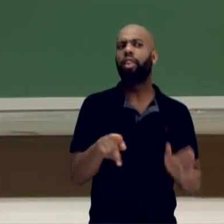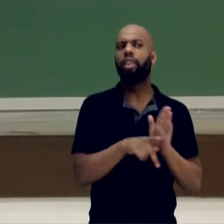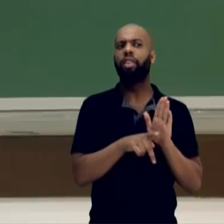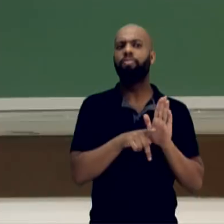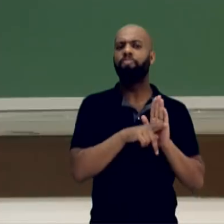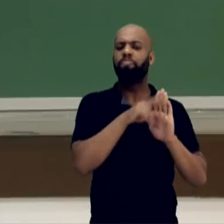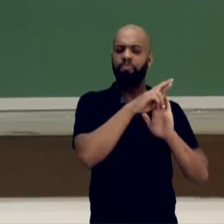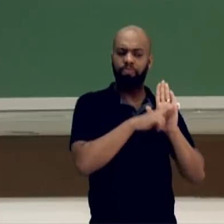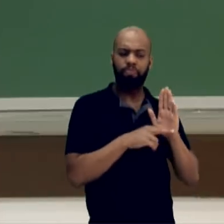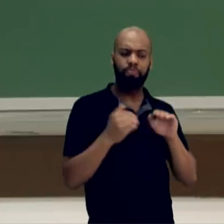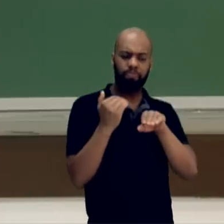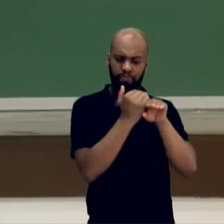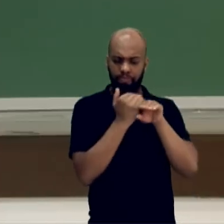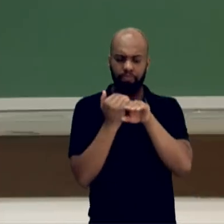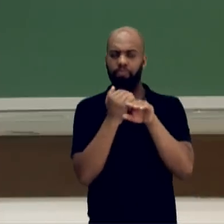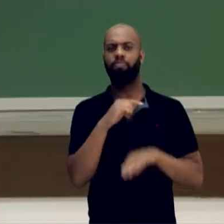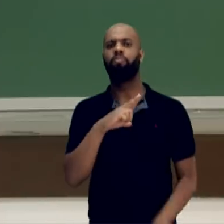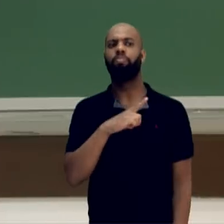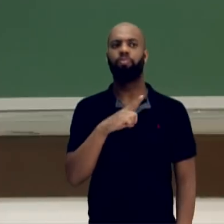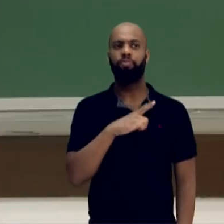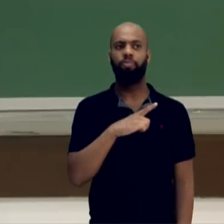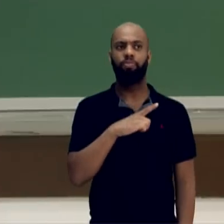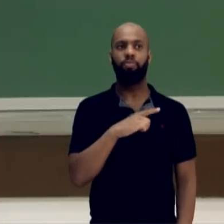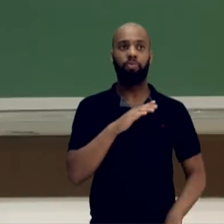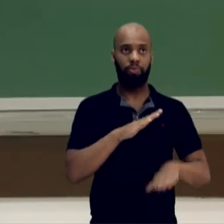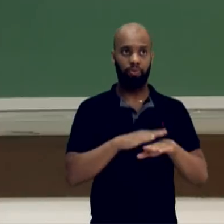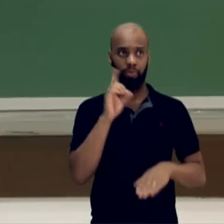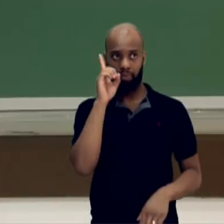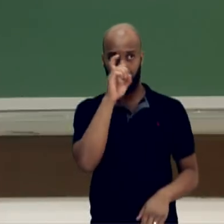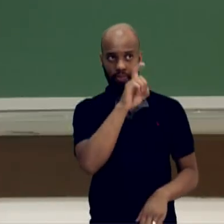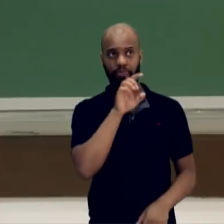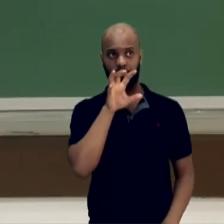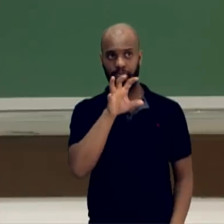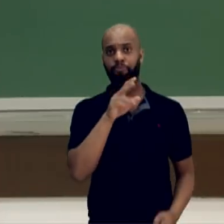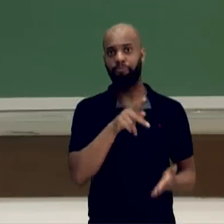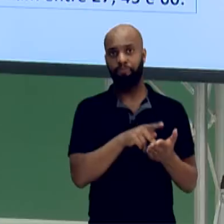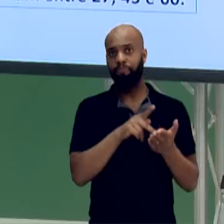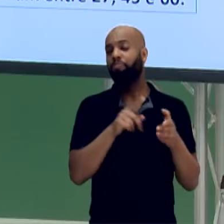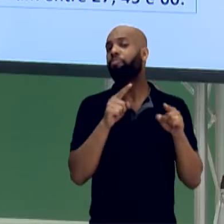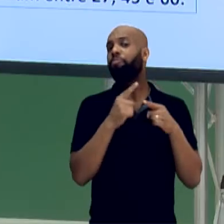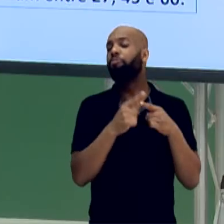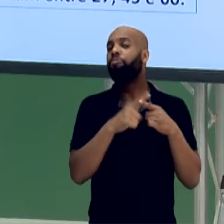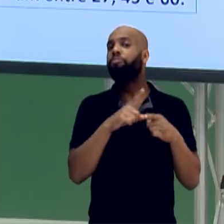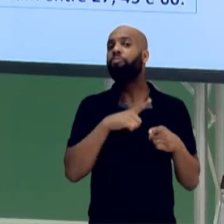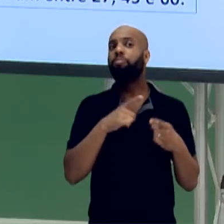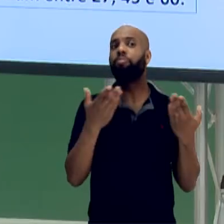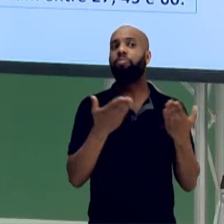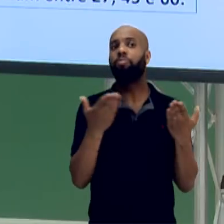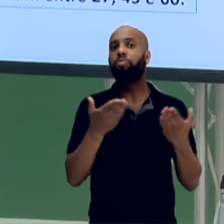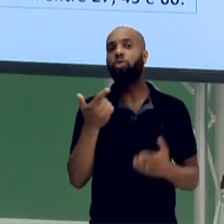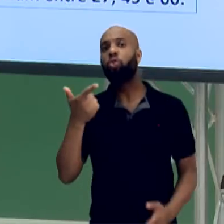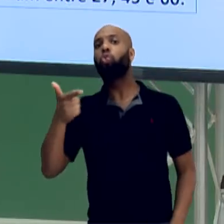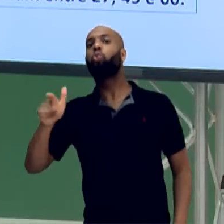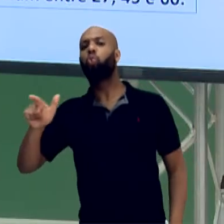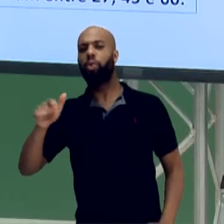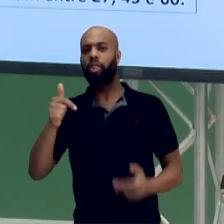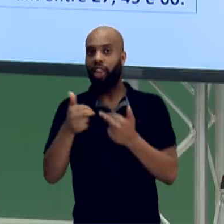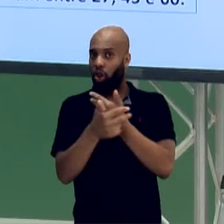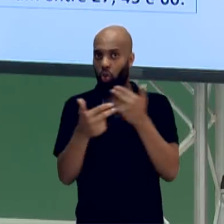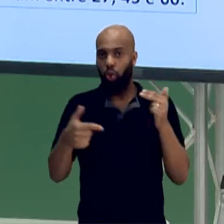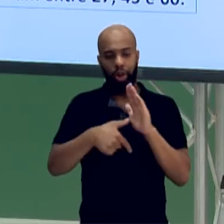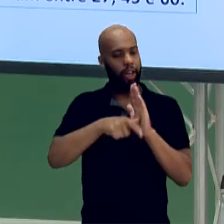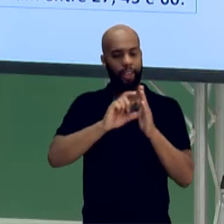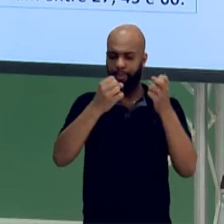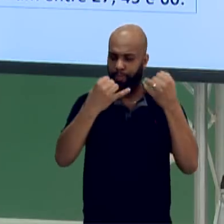condições iguais, né? Vai ficar um pouco mais difícil esse, porque a gente vai ter que recorrer a uma outra situação que eu não